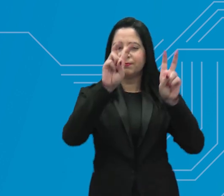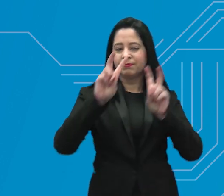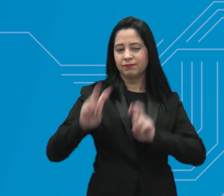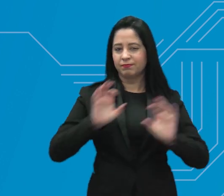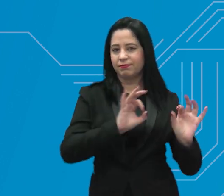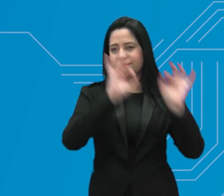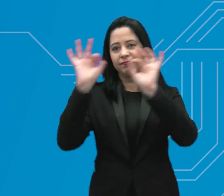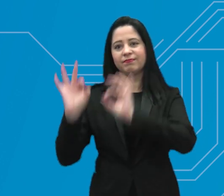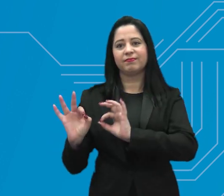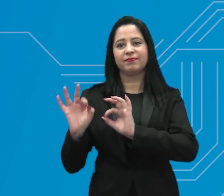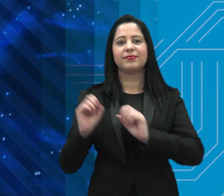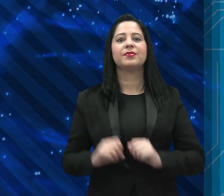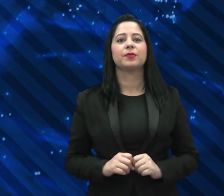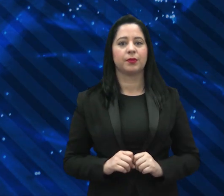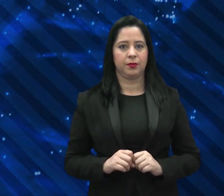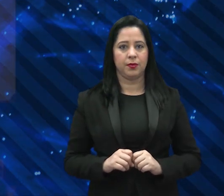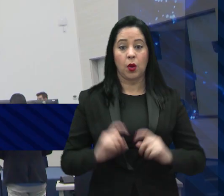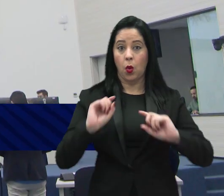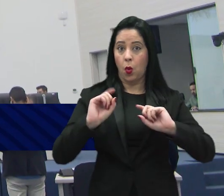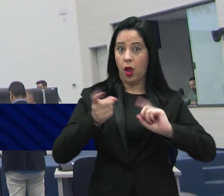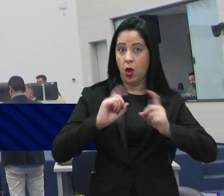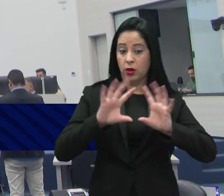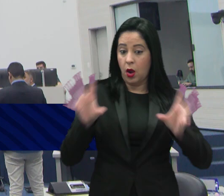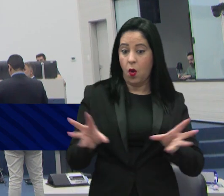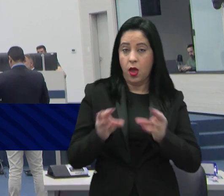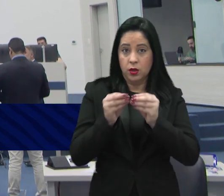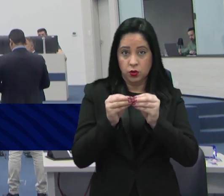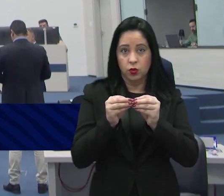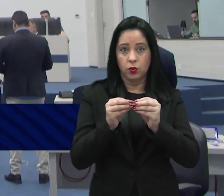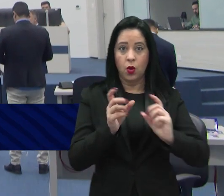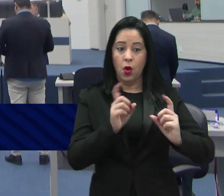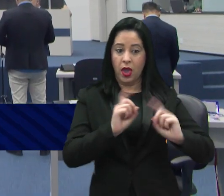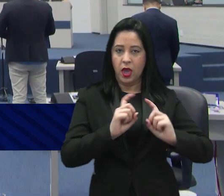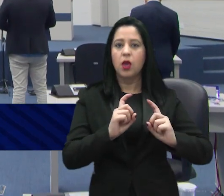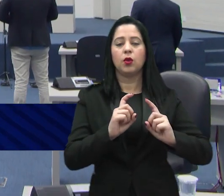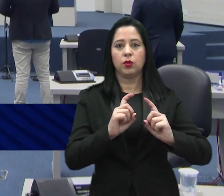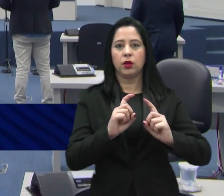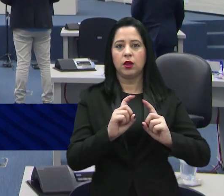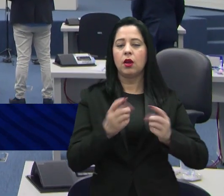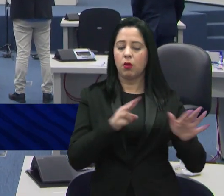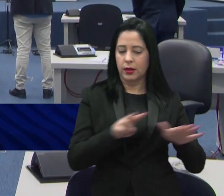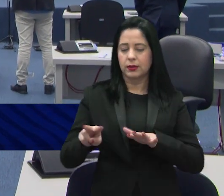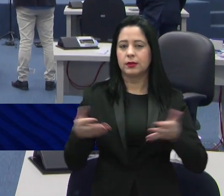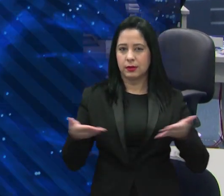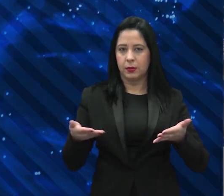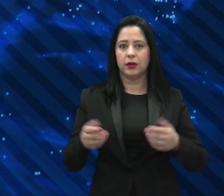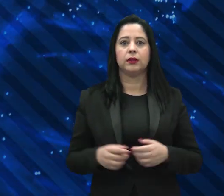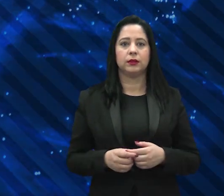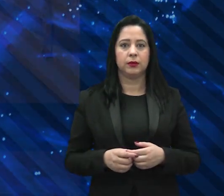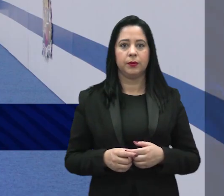Vamos aos destaques dessa edição? Balanço da sessão. Confira o balanço das 2 sessões realizadas nesta semana na